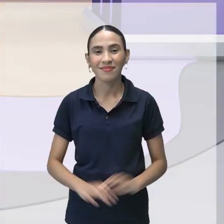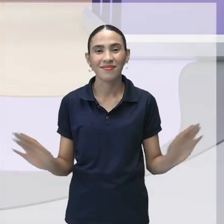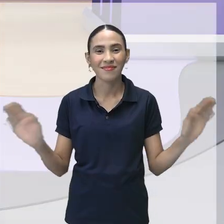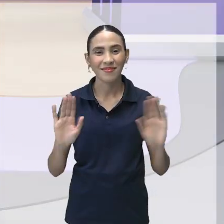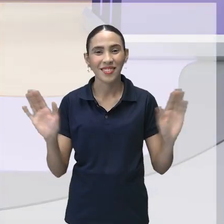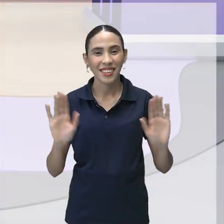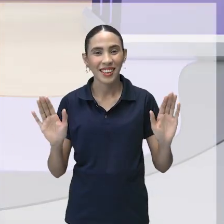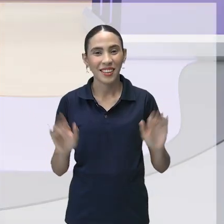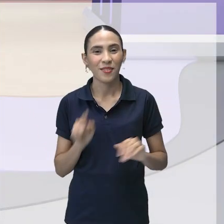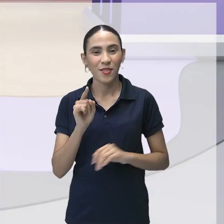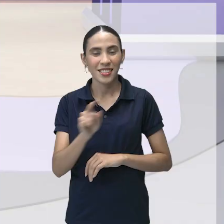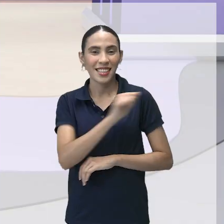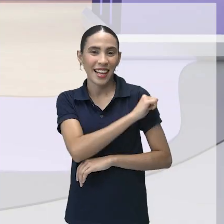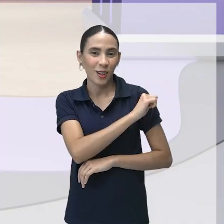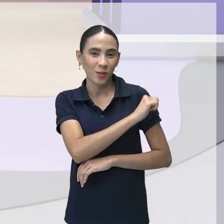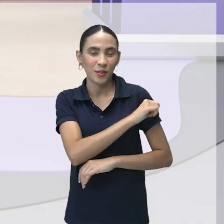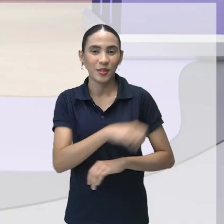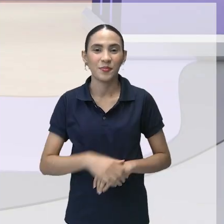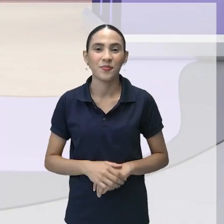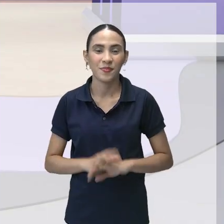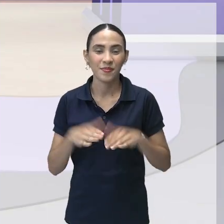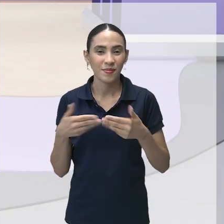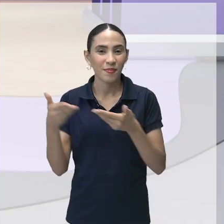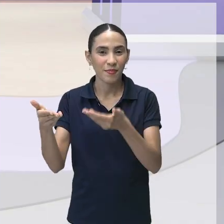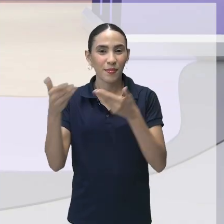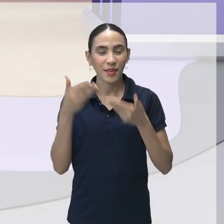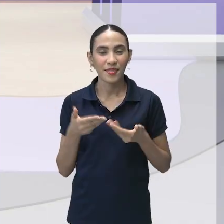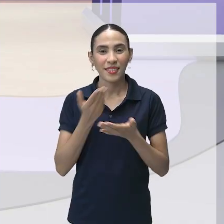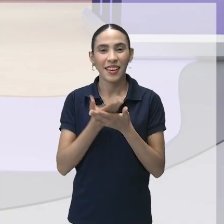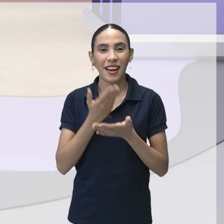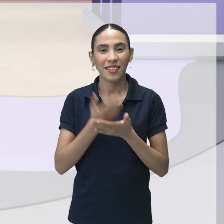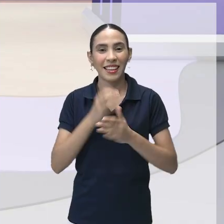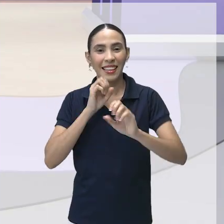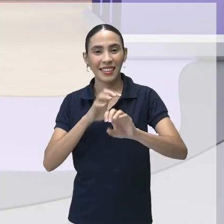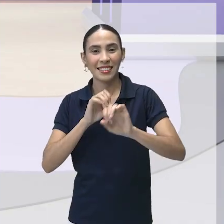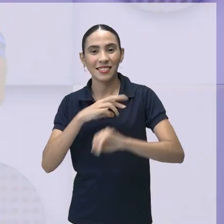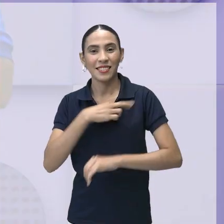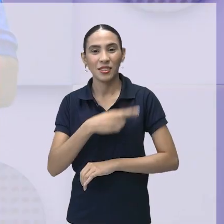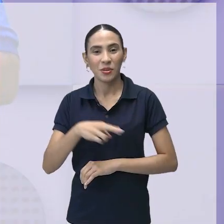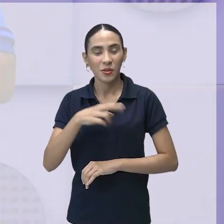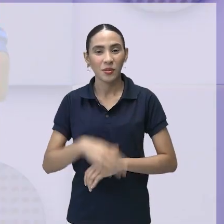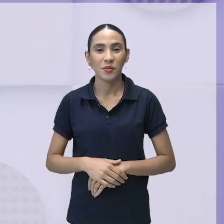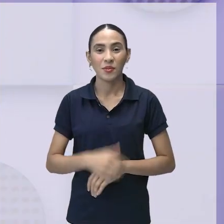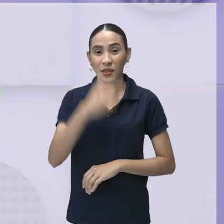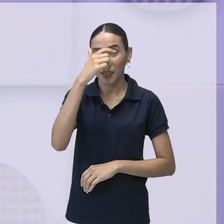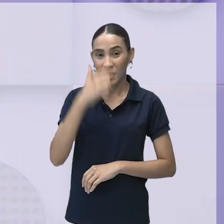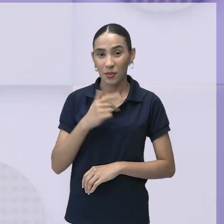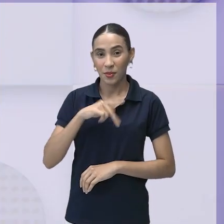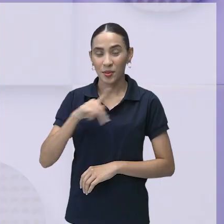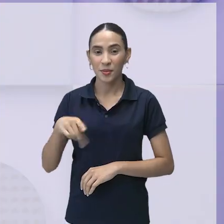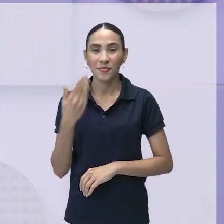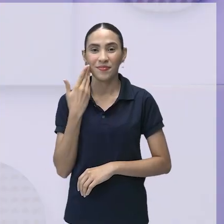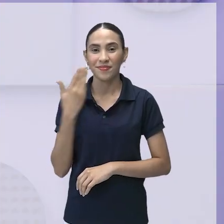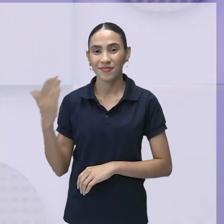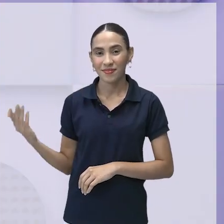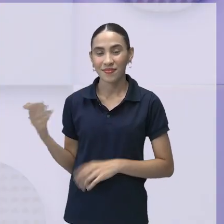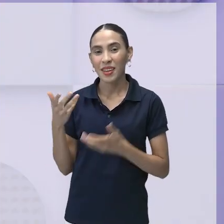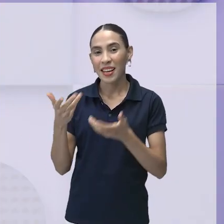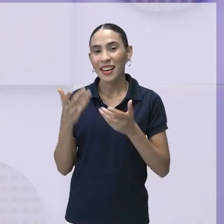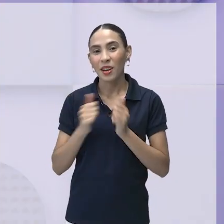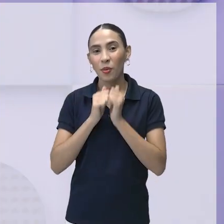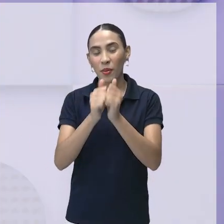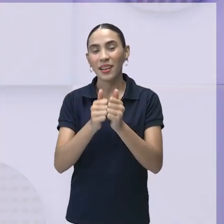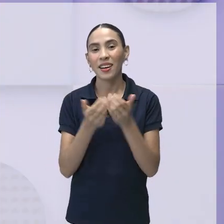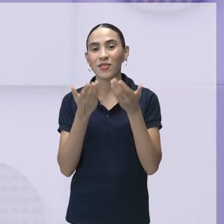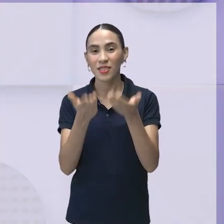Olá você, meu caro aluno, minha cara aluna, seja bem-vindo à nossa aula de ensino religioso. Eu sou o professor Yuri Lima e quero te